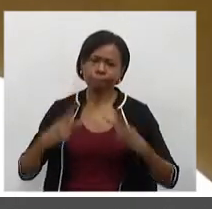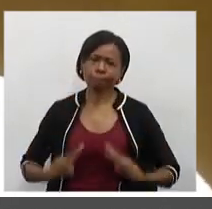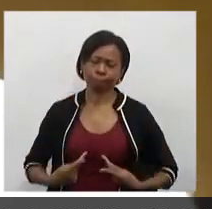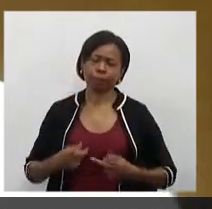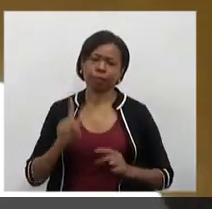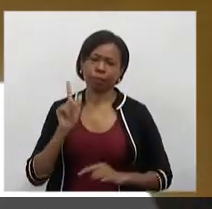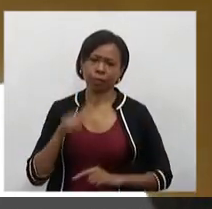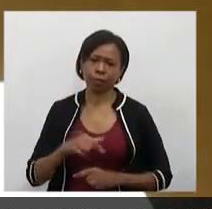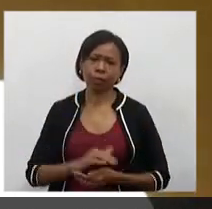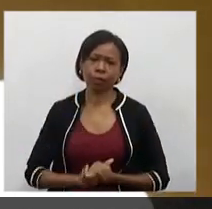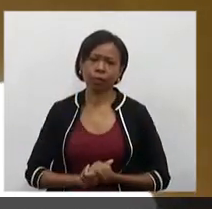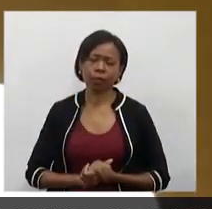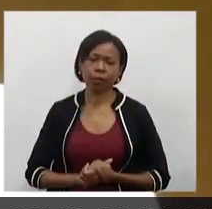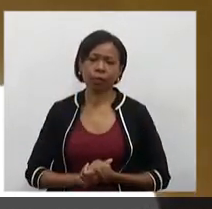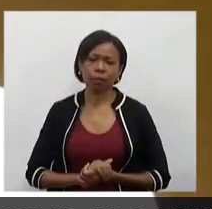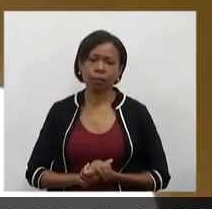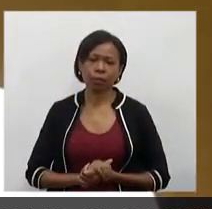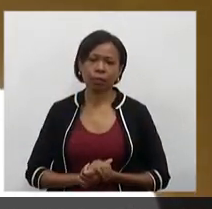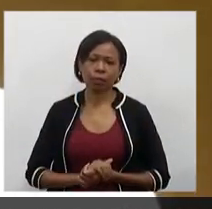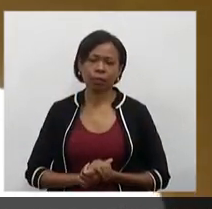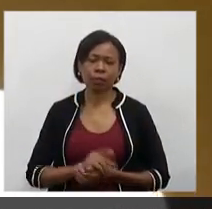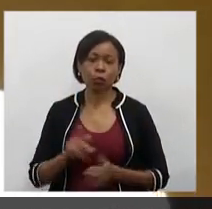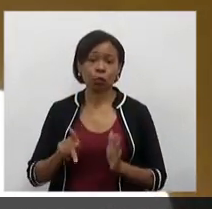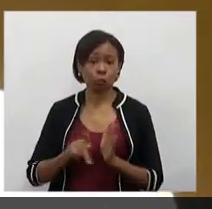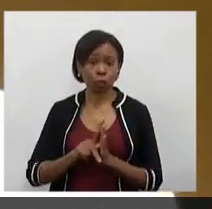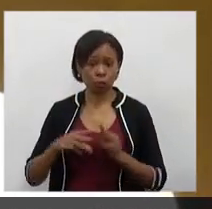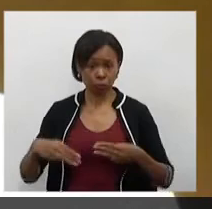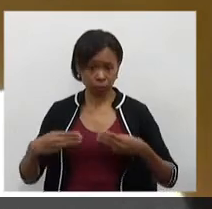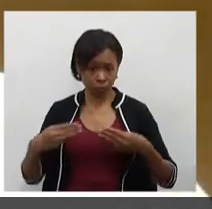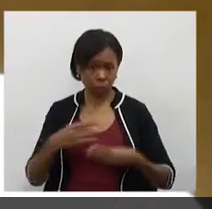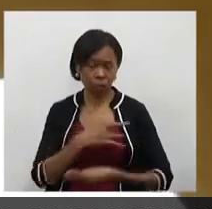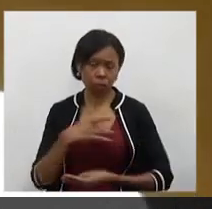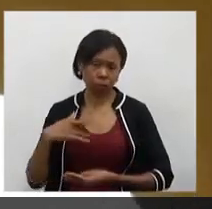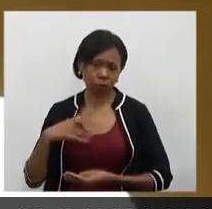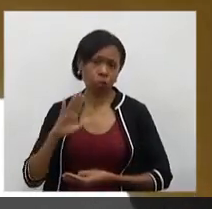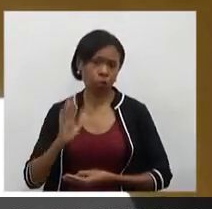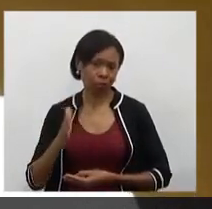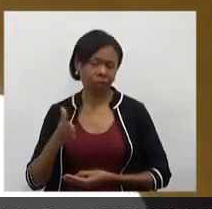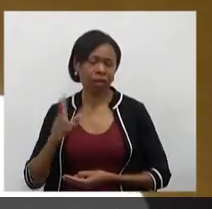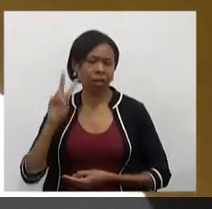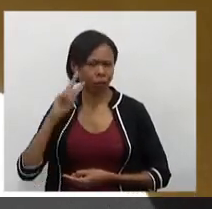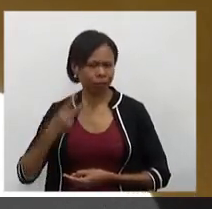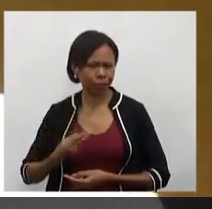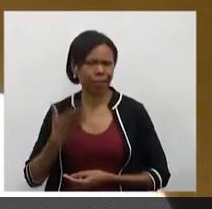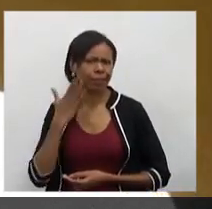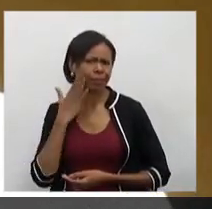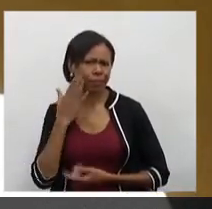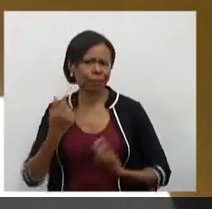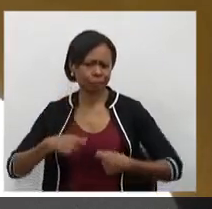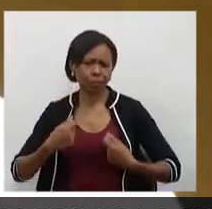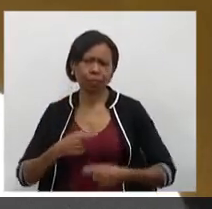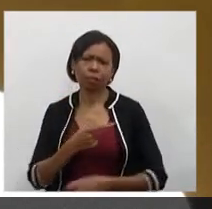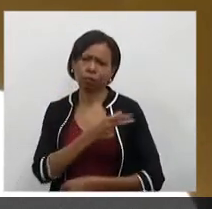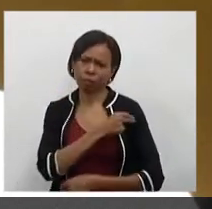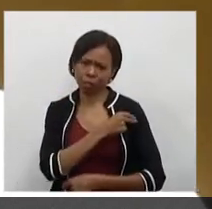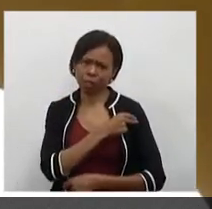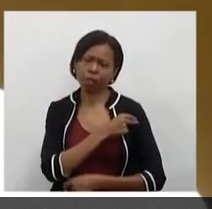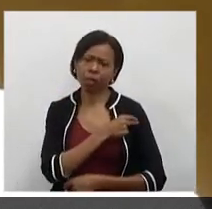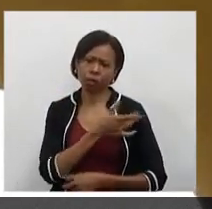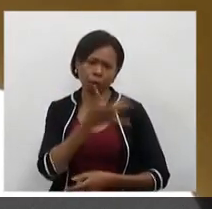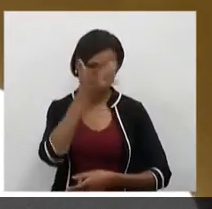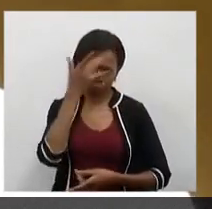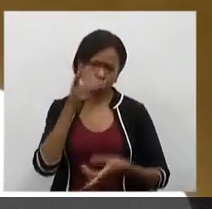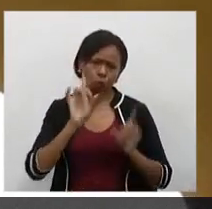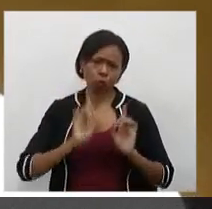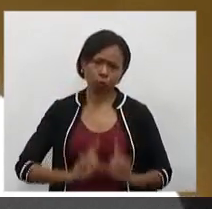e que pese aí o próprio Ministério já ter reconhecido a necessidade de vacinação desse grupo em razão de